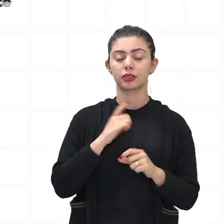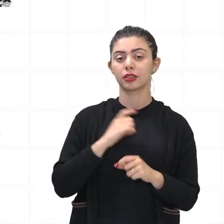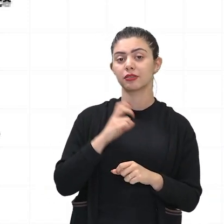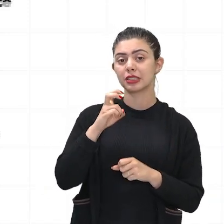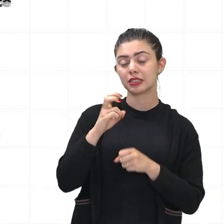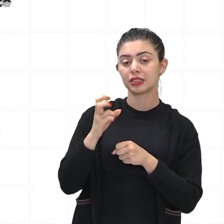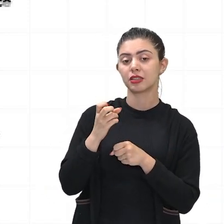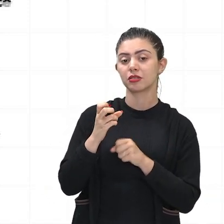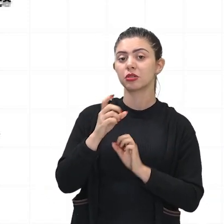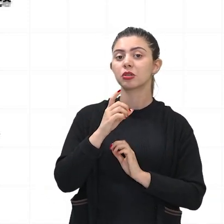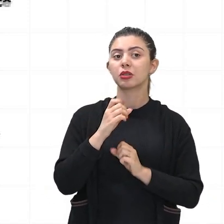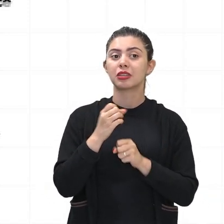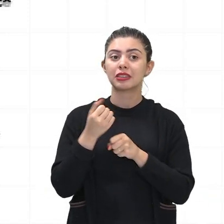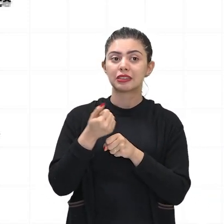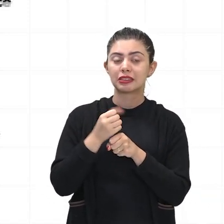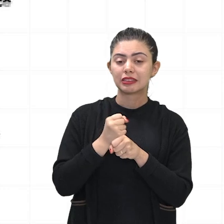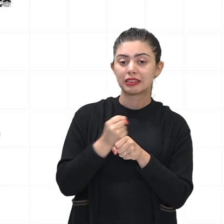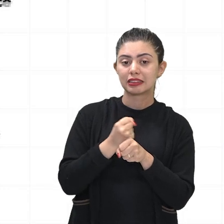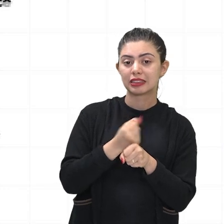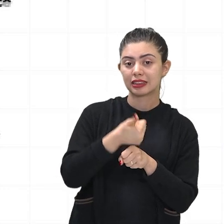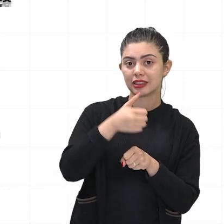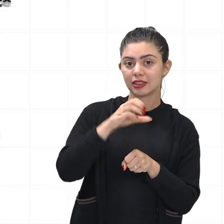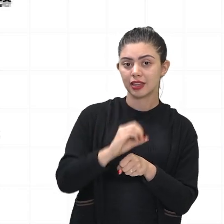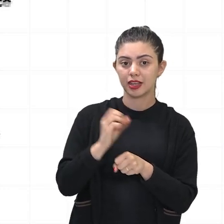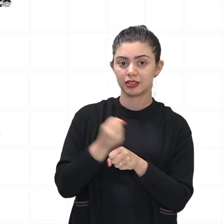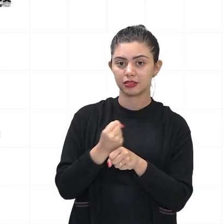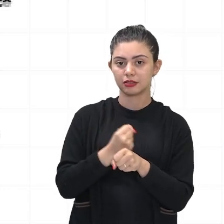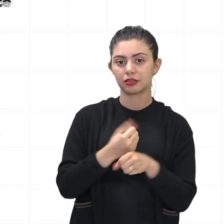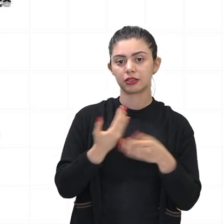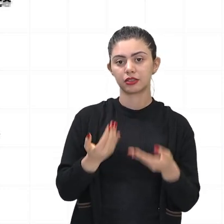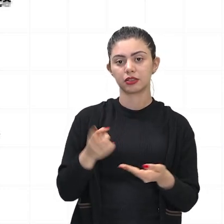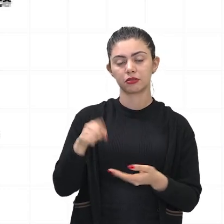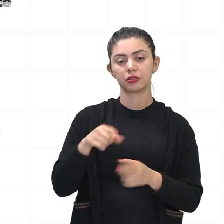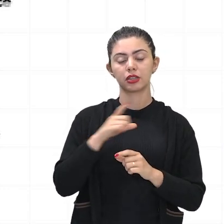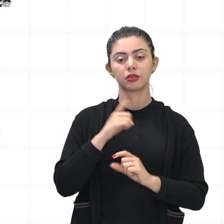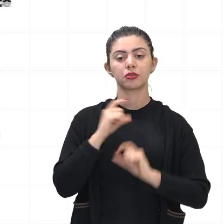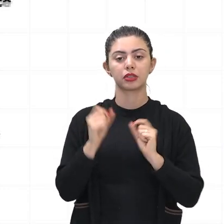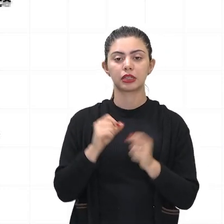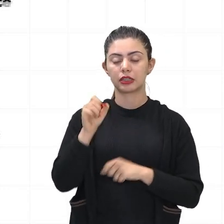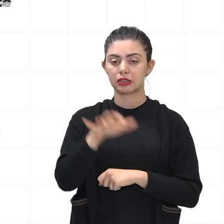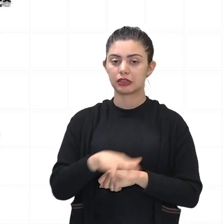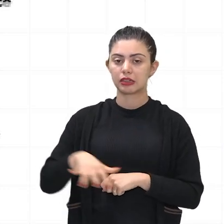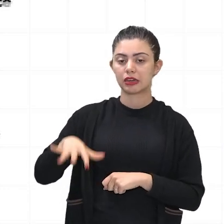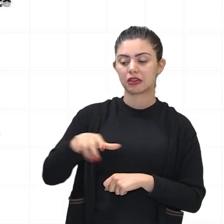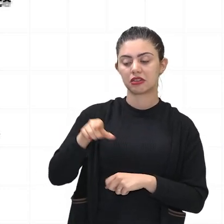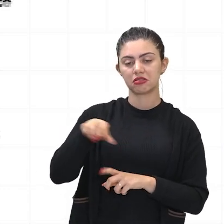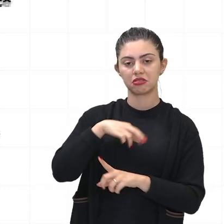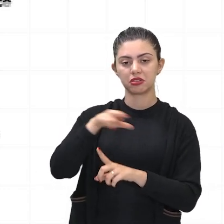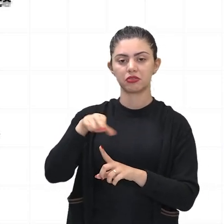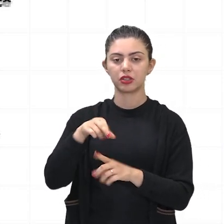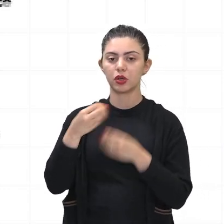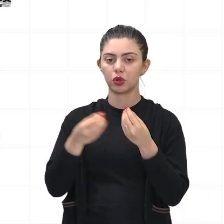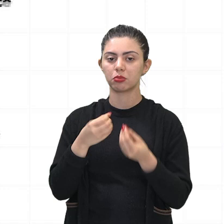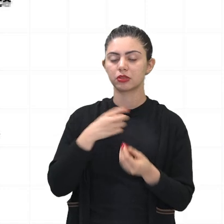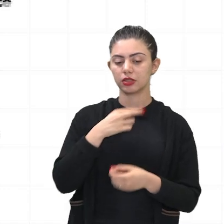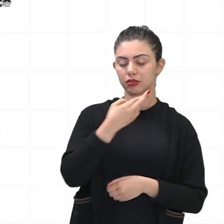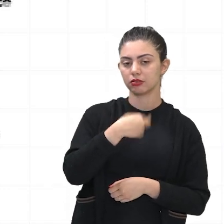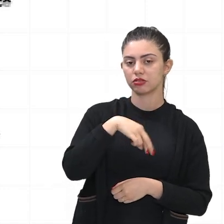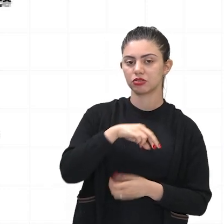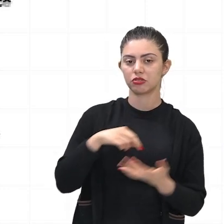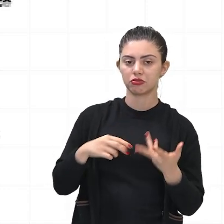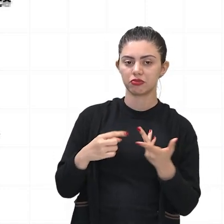5 décadas, a SESI tornou-se uma das referências do campo ecumênico e do diálogo interreligioso no Brasil,